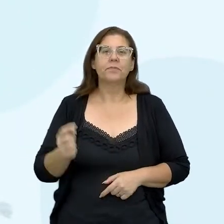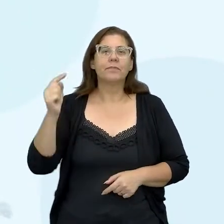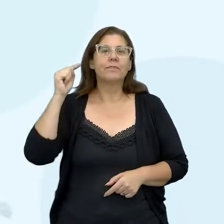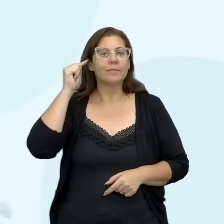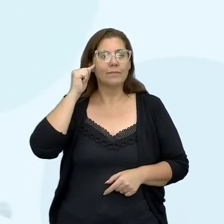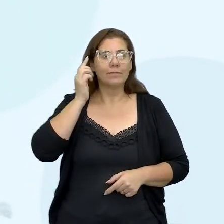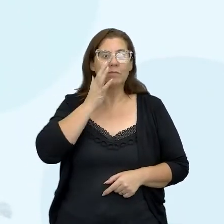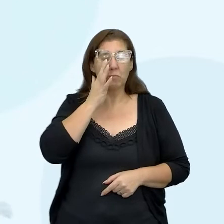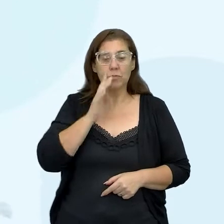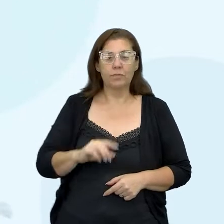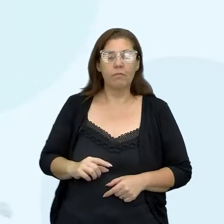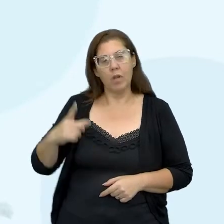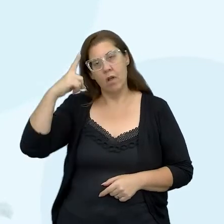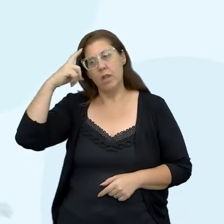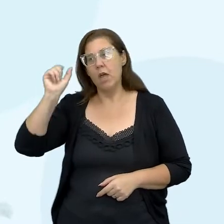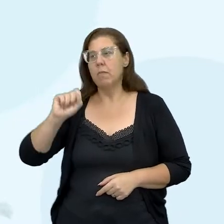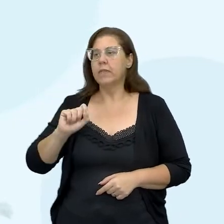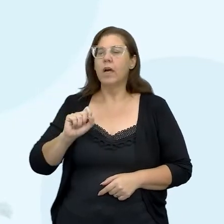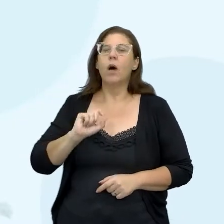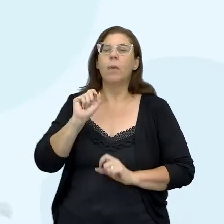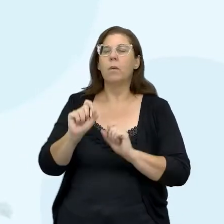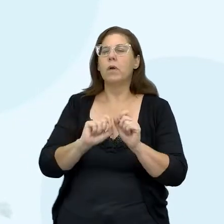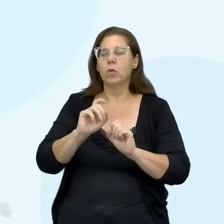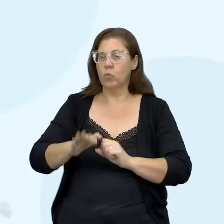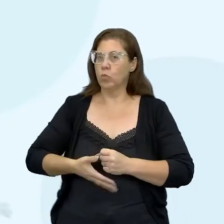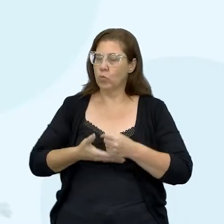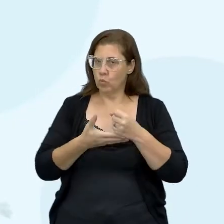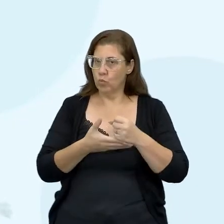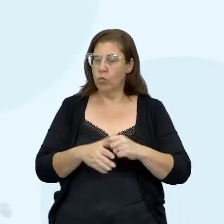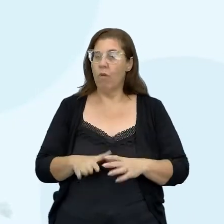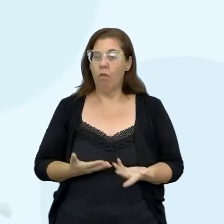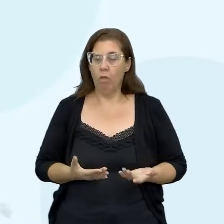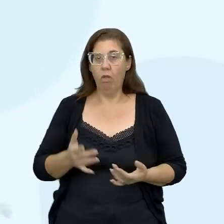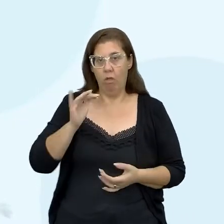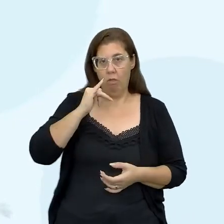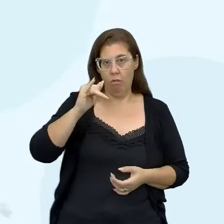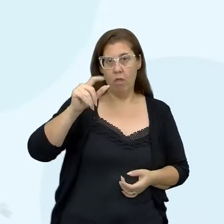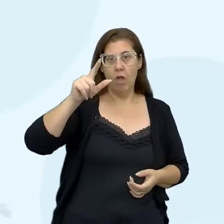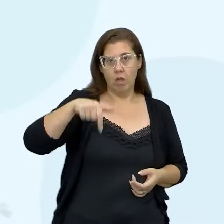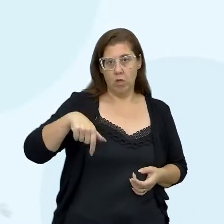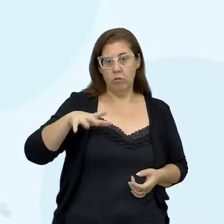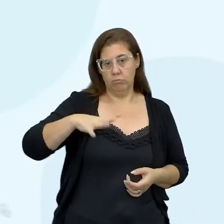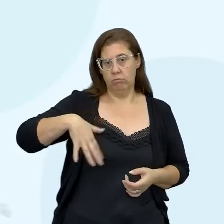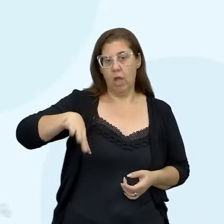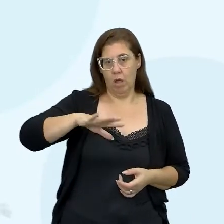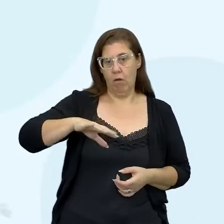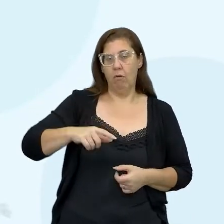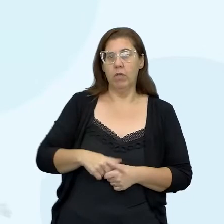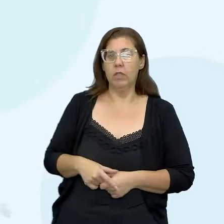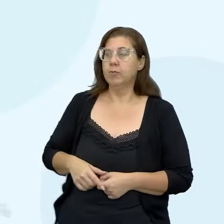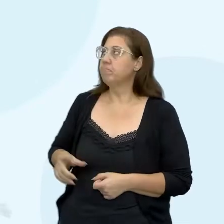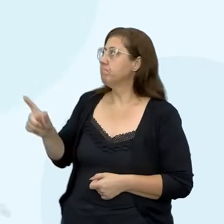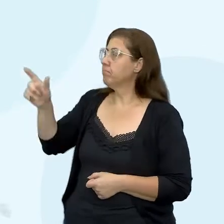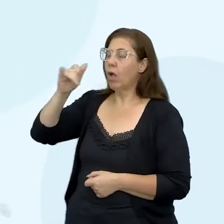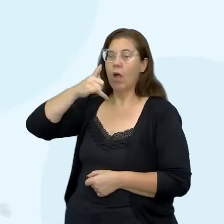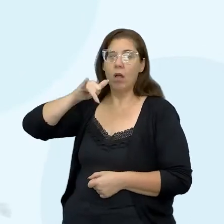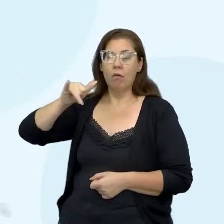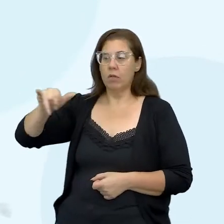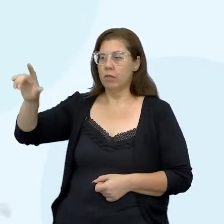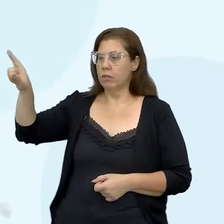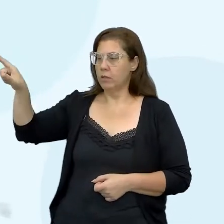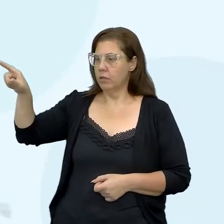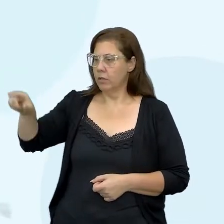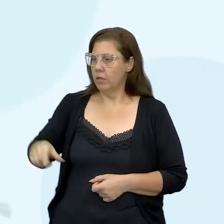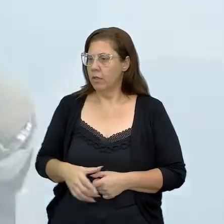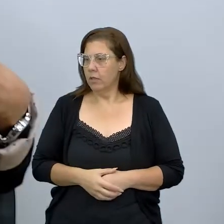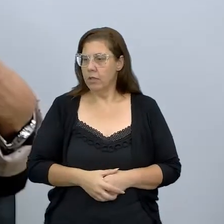pensar, tá bom? A ideia é pensar sustentável. E a energia é um recurso, a eletricidade, não sei se vocês sabem,